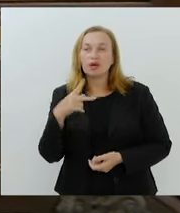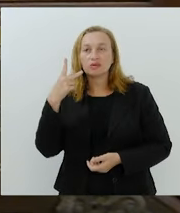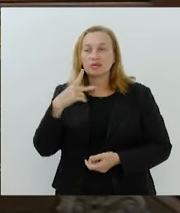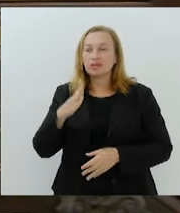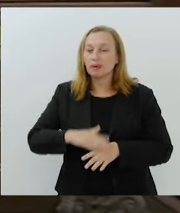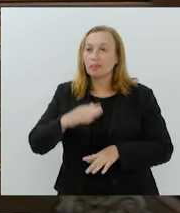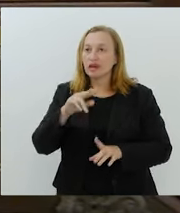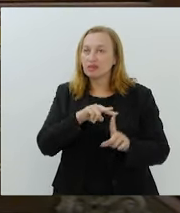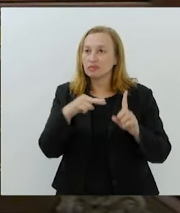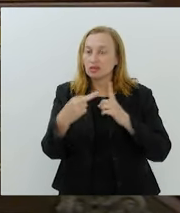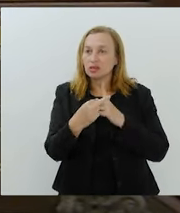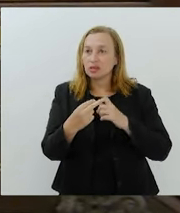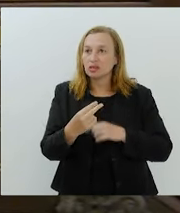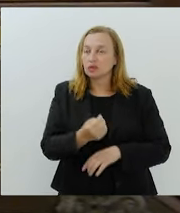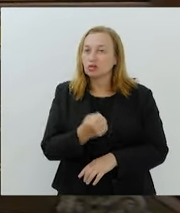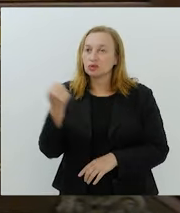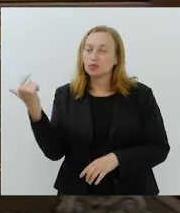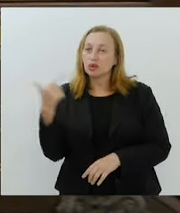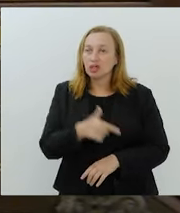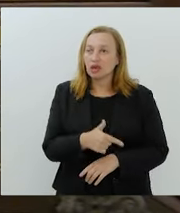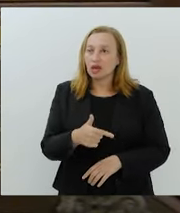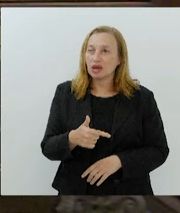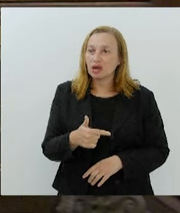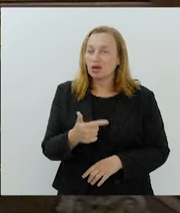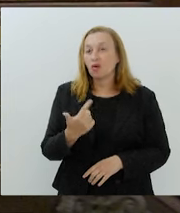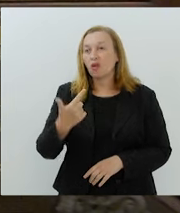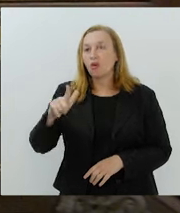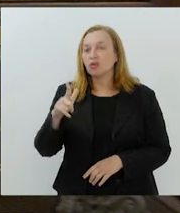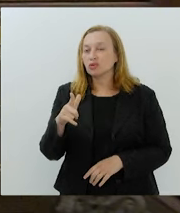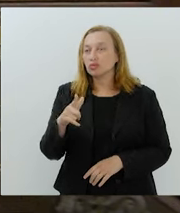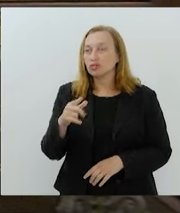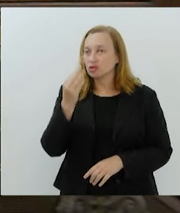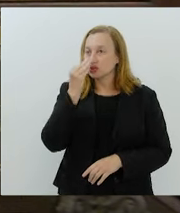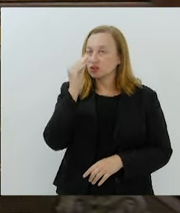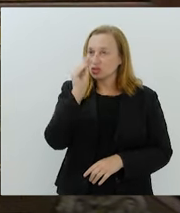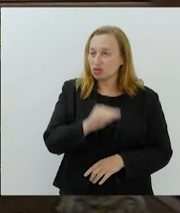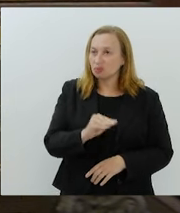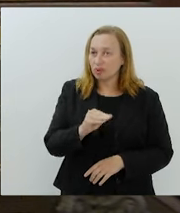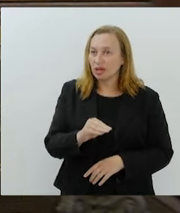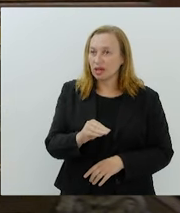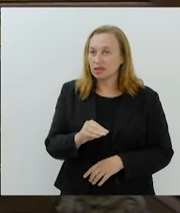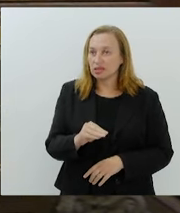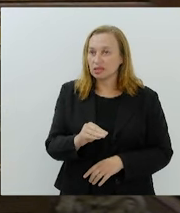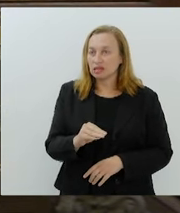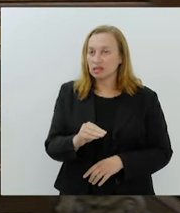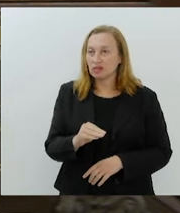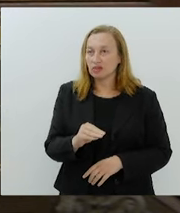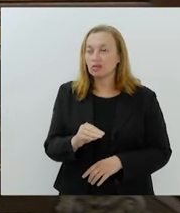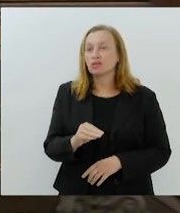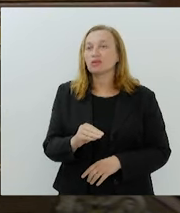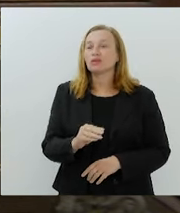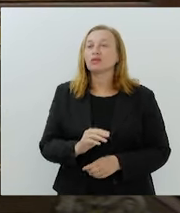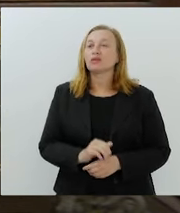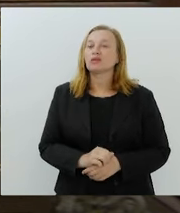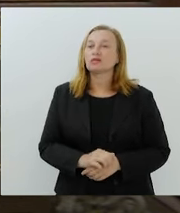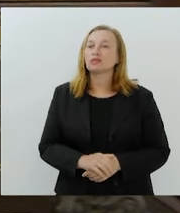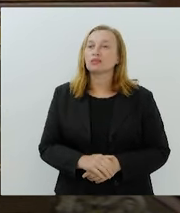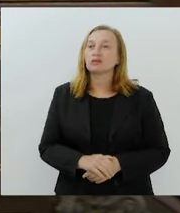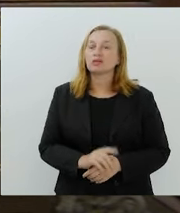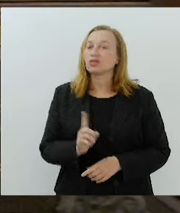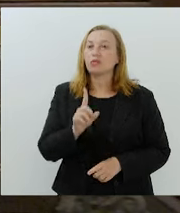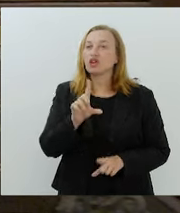visibilidade do que a legião de medíocres que ignoram o senso de urgência na direção da tomada de posição, que, repito, não é